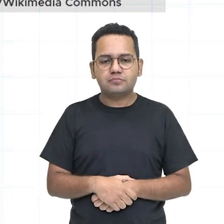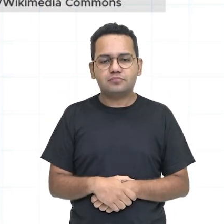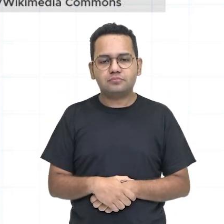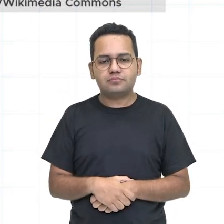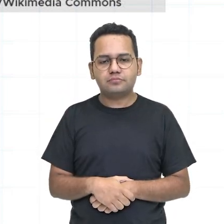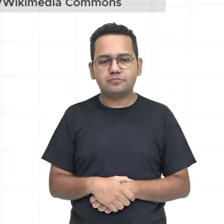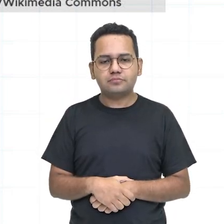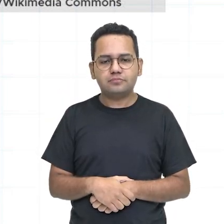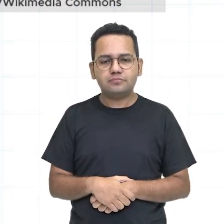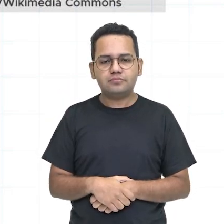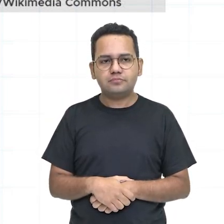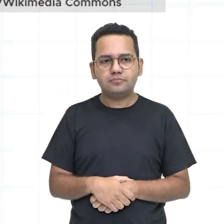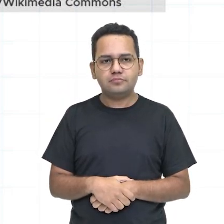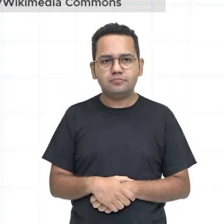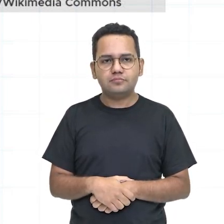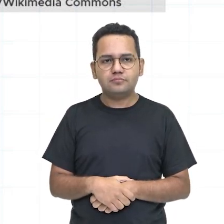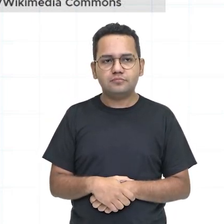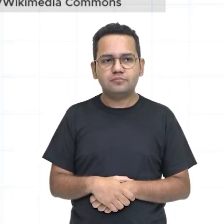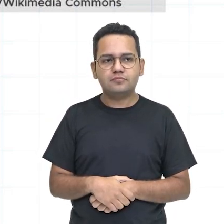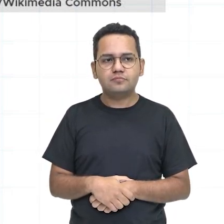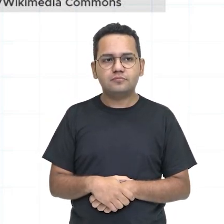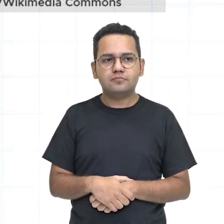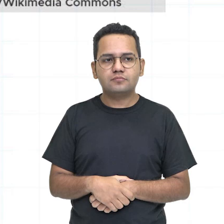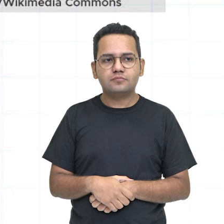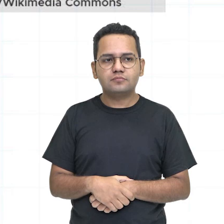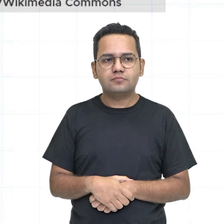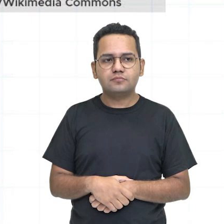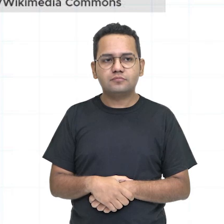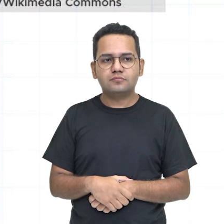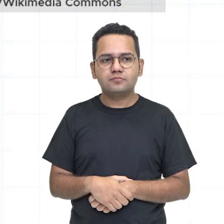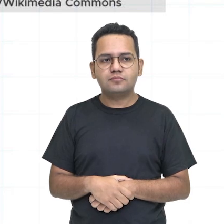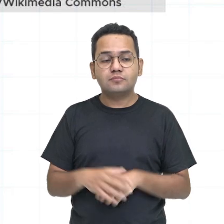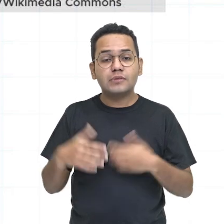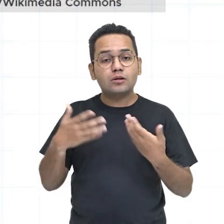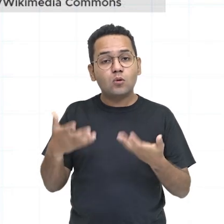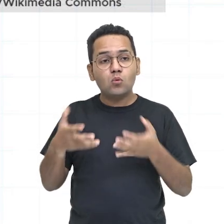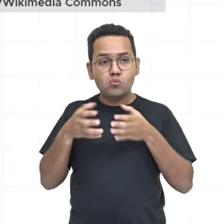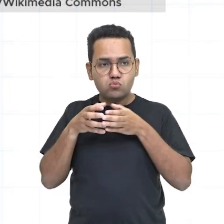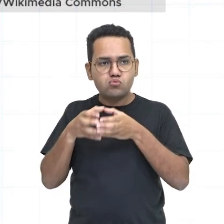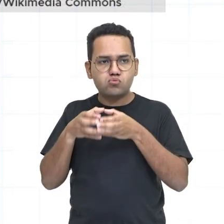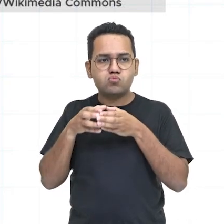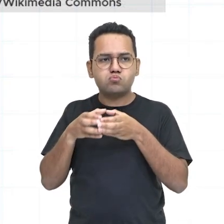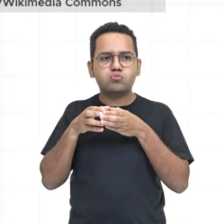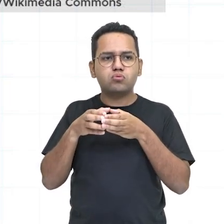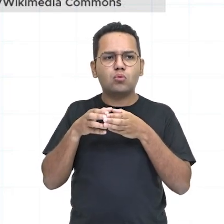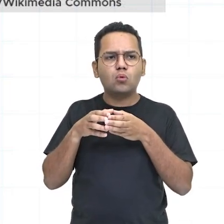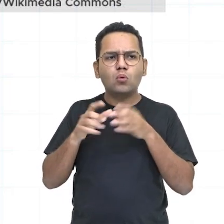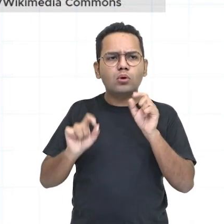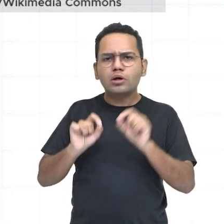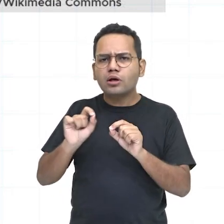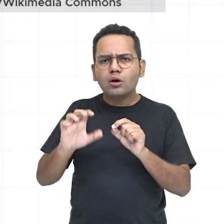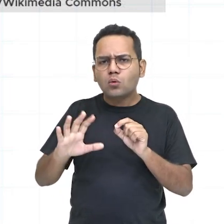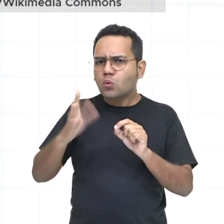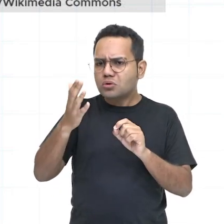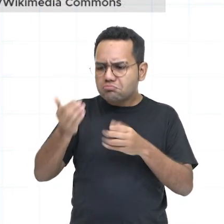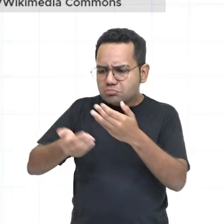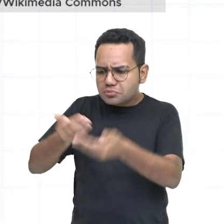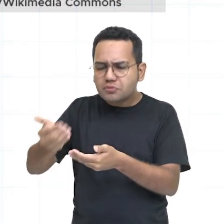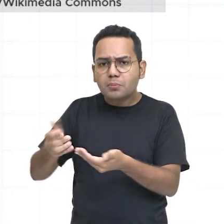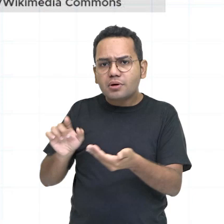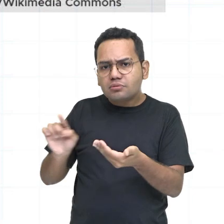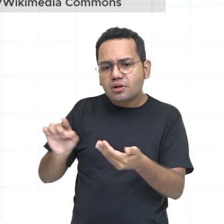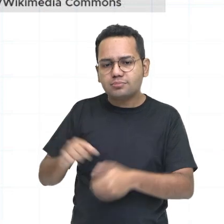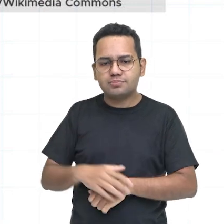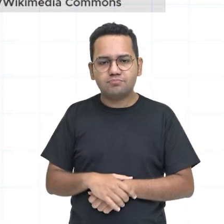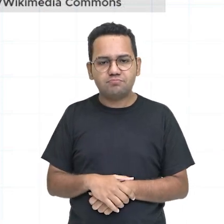pessoas chegavam, o que elas faziam? Olha aqui, eu falei da bandeira, né? O que elas faziam? Uma das primeiras coisas que